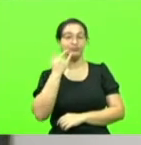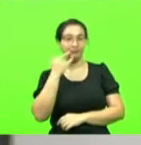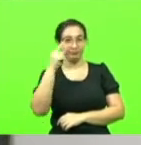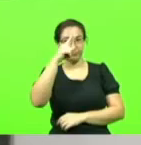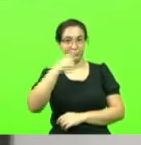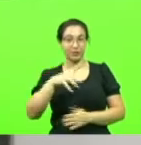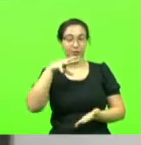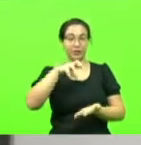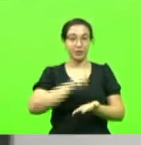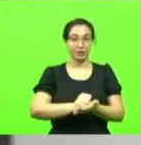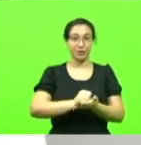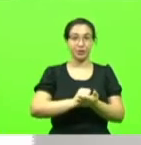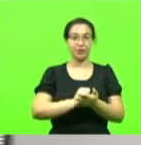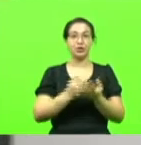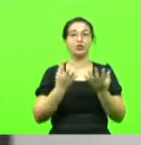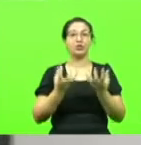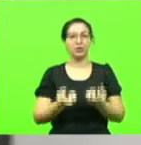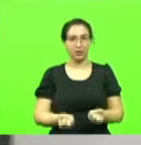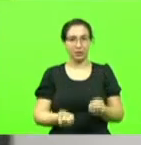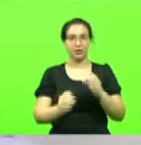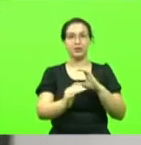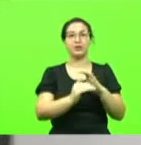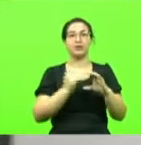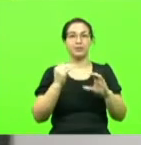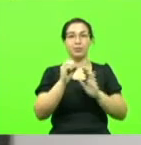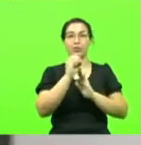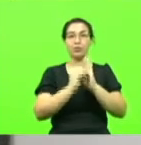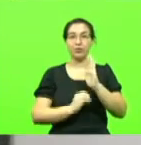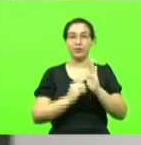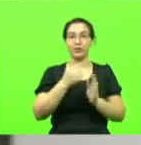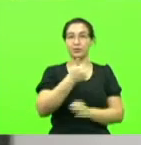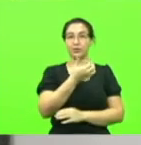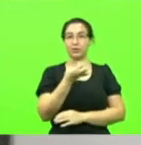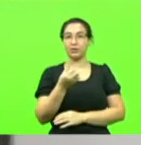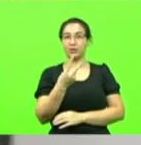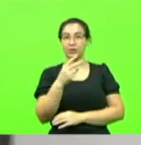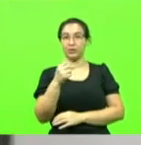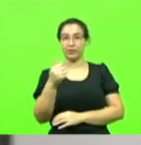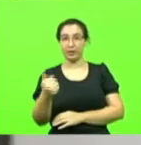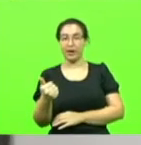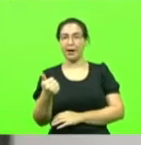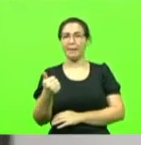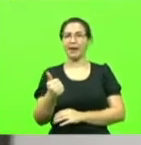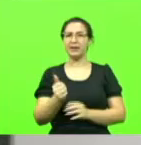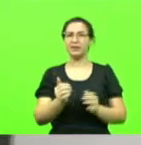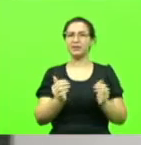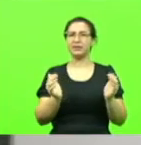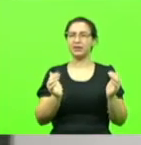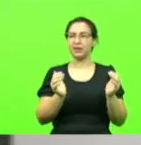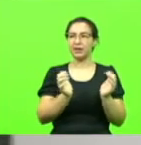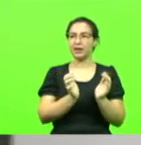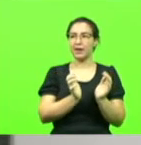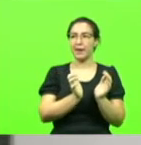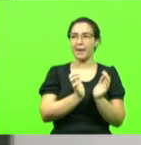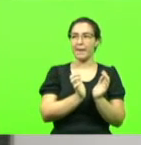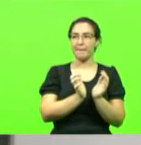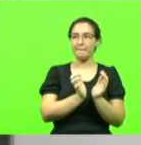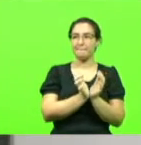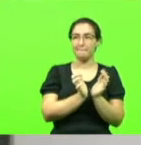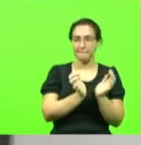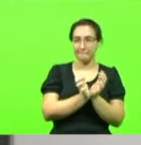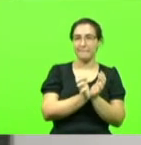de Nadal registro o recebimento do Ofício 1621 da feapaes Santa Catarina de Vinte e Sete de Abril